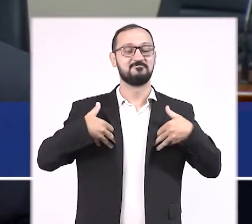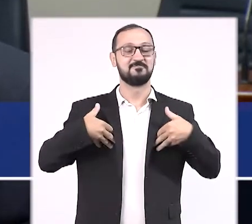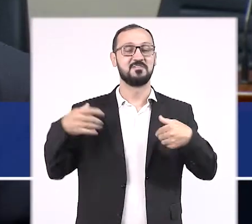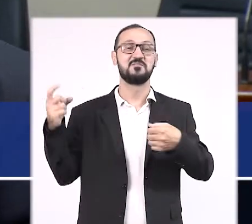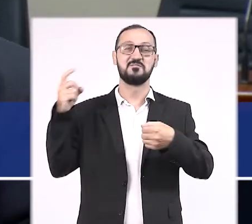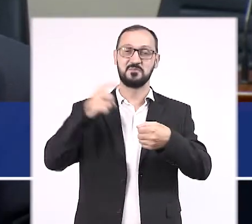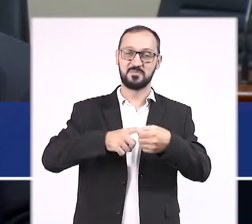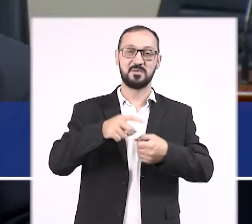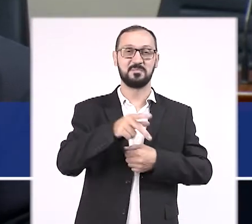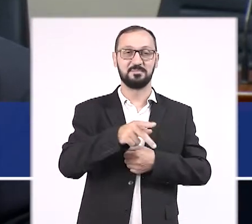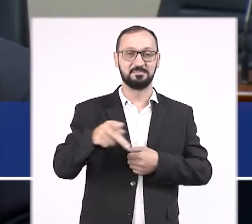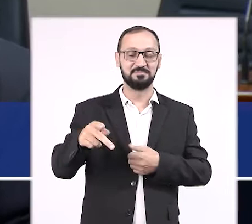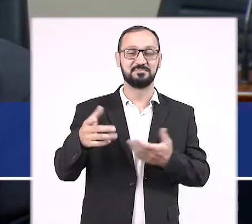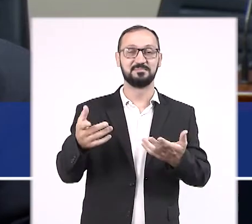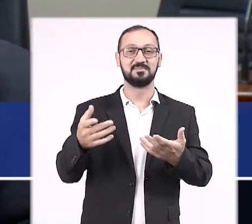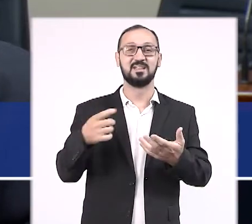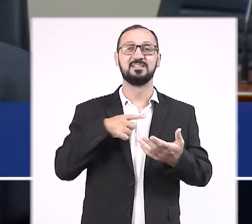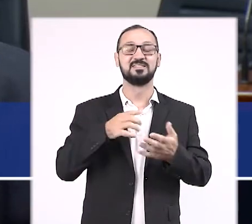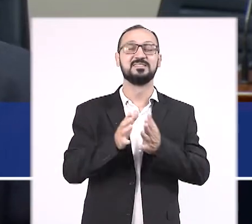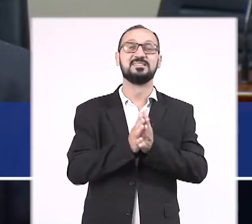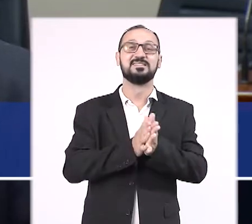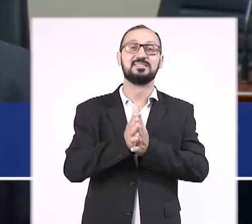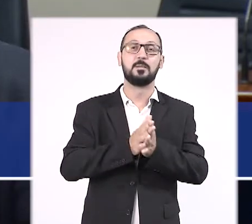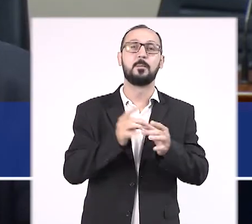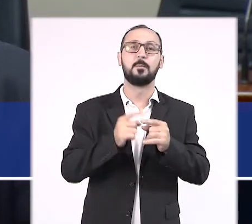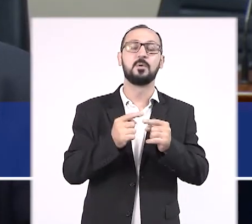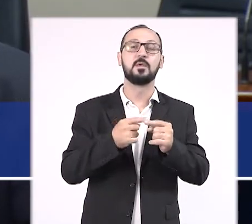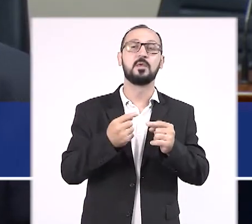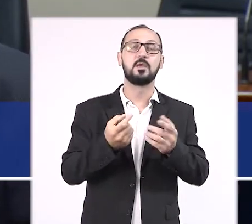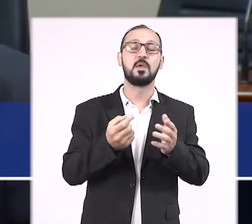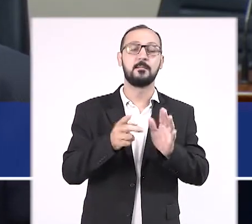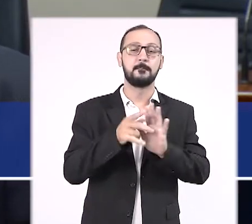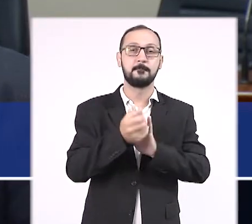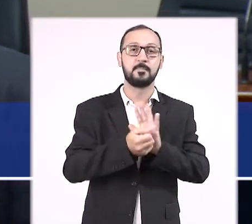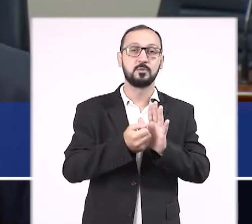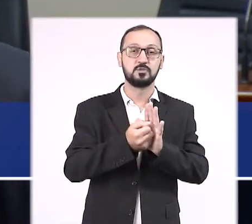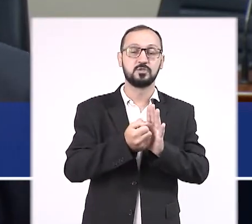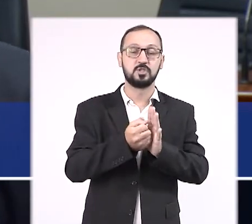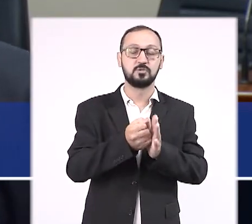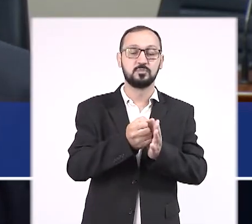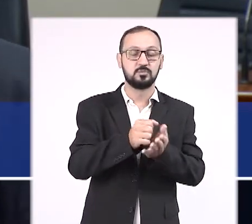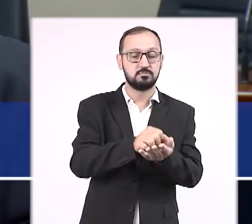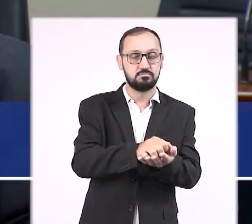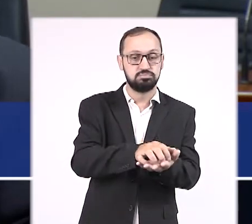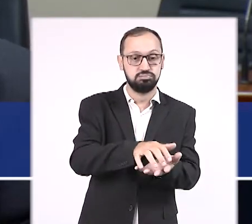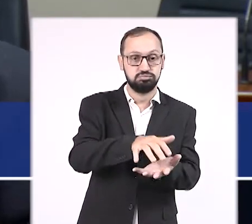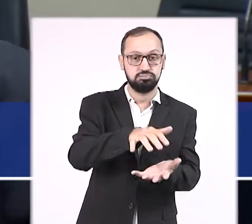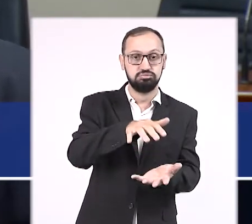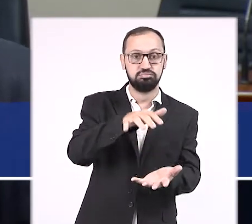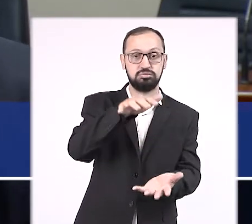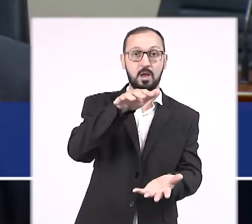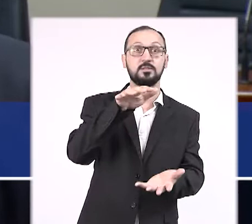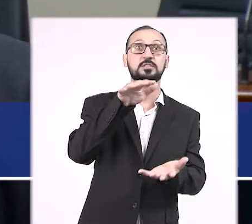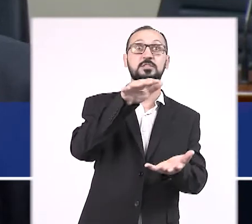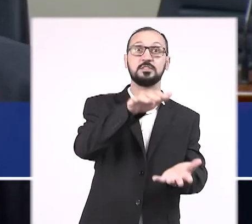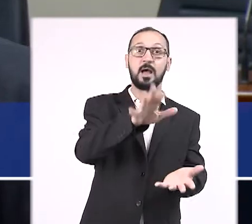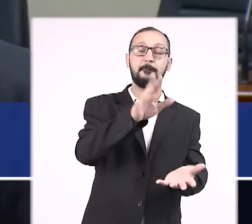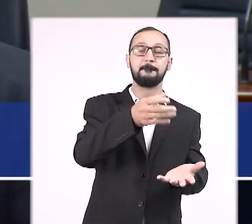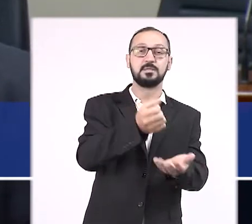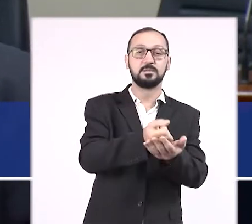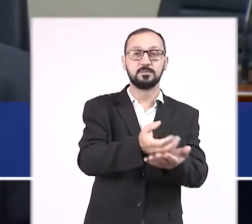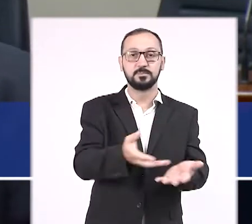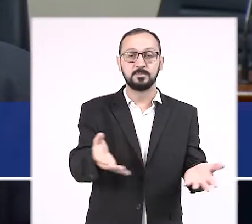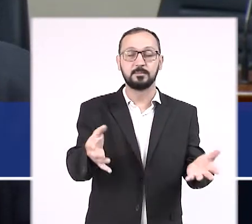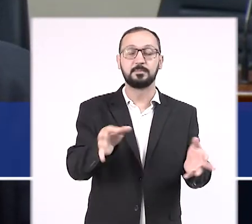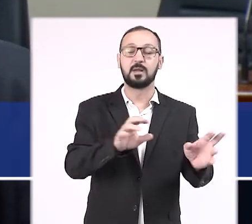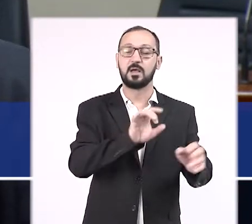presidi-la novamente, mas tinha uma grande expectativa devido ao grande número de projetos que já se encontram na Casa, no apoio para